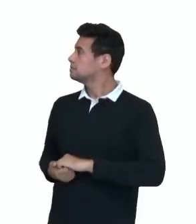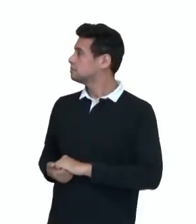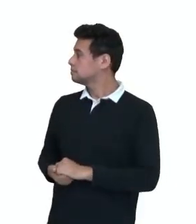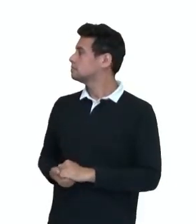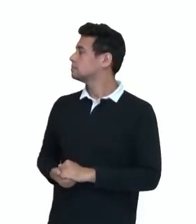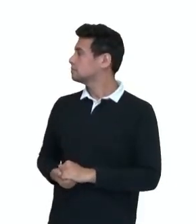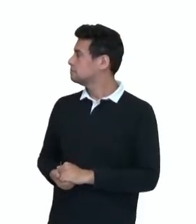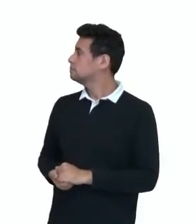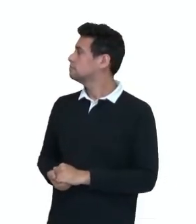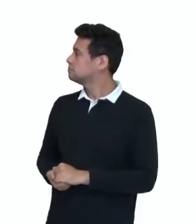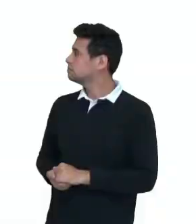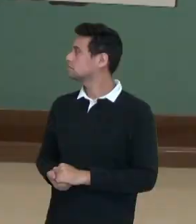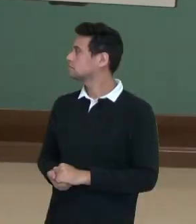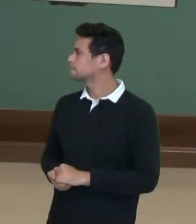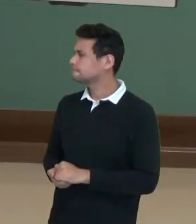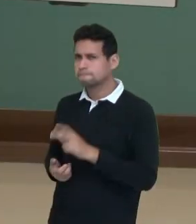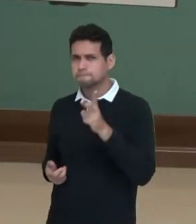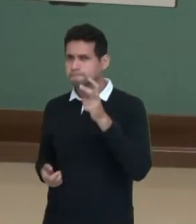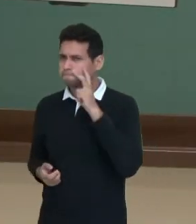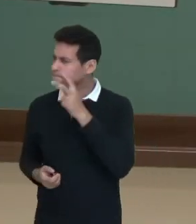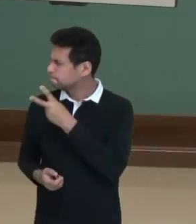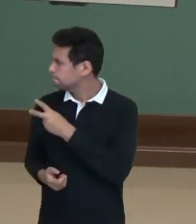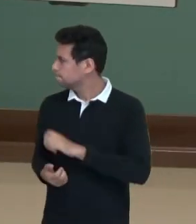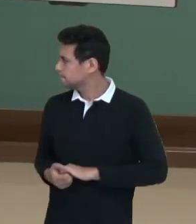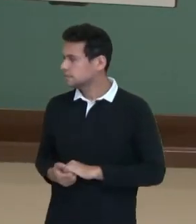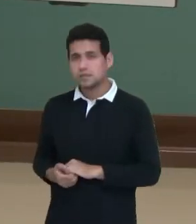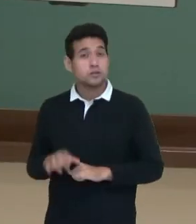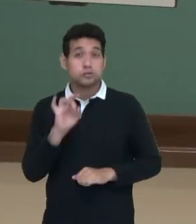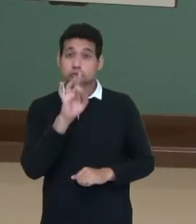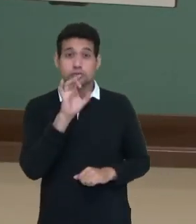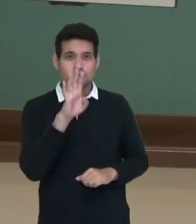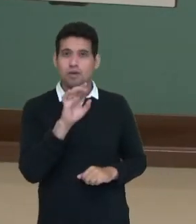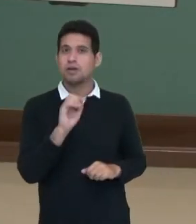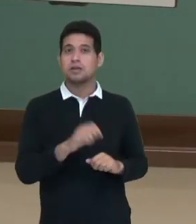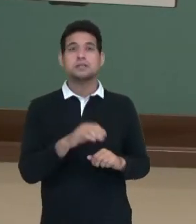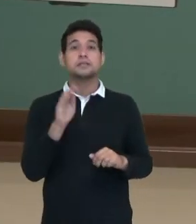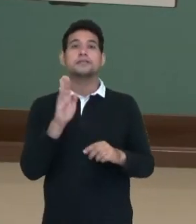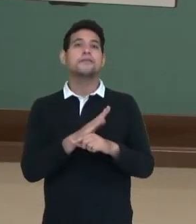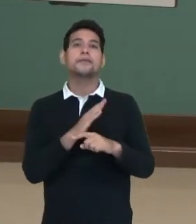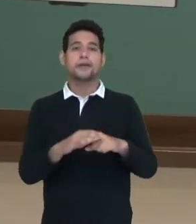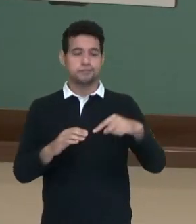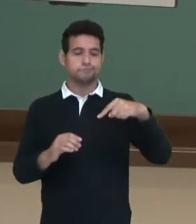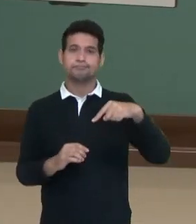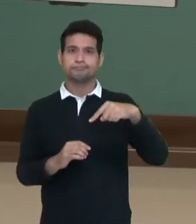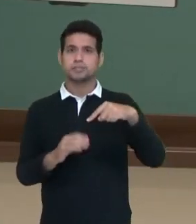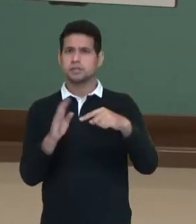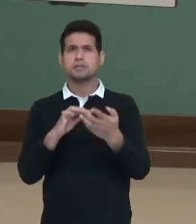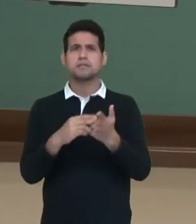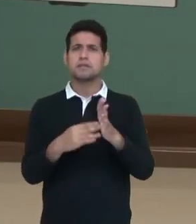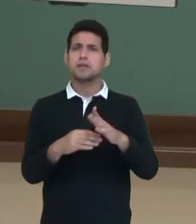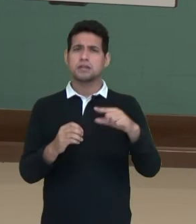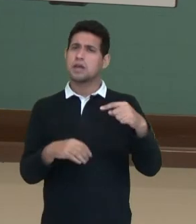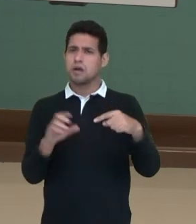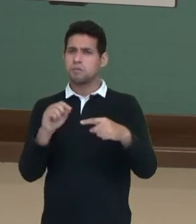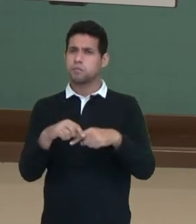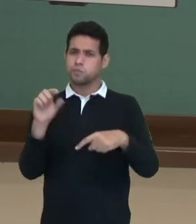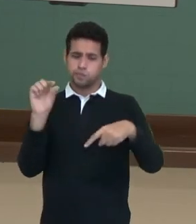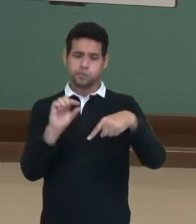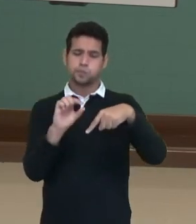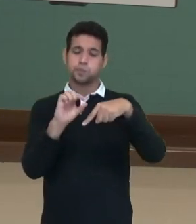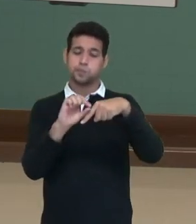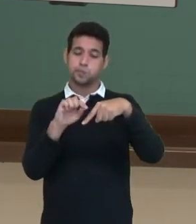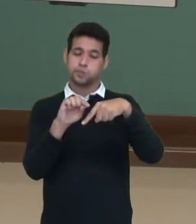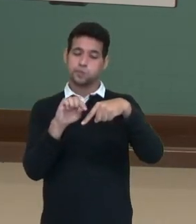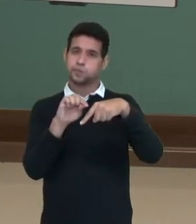aqui, somente, vem observar comigo essa imagem, somente isso aqui se refere ao plano inclinado. Aqui nós temos uma bolinha, que é